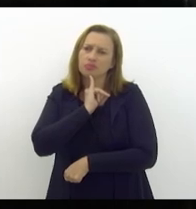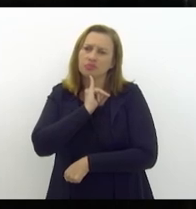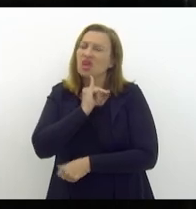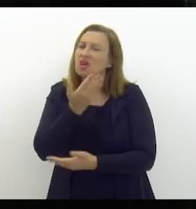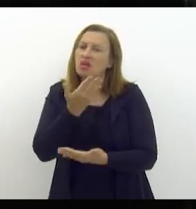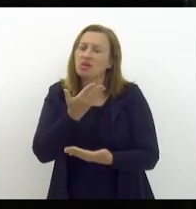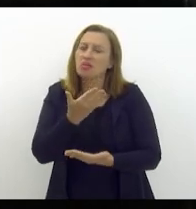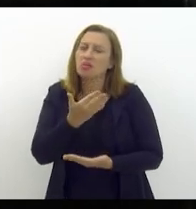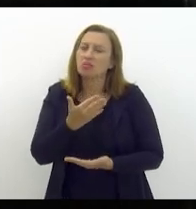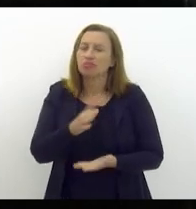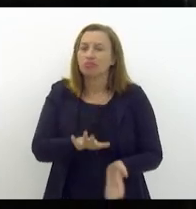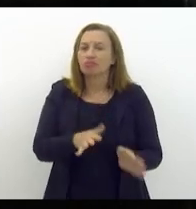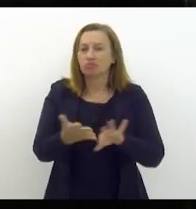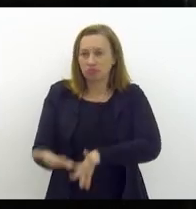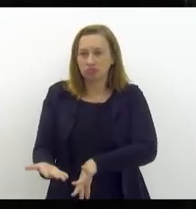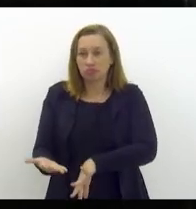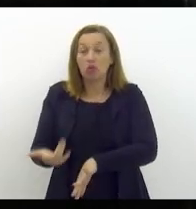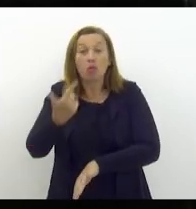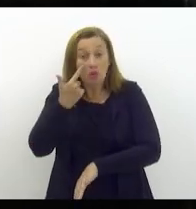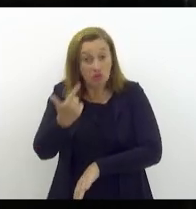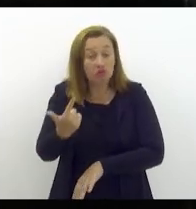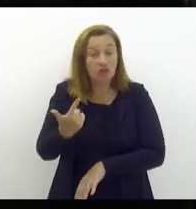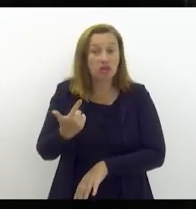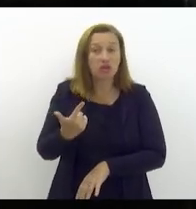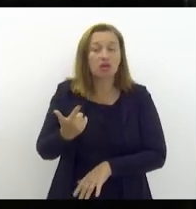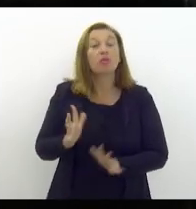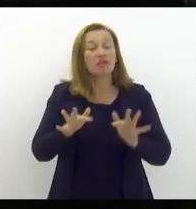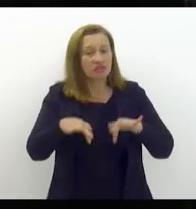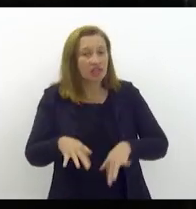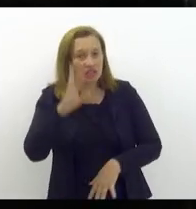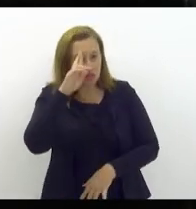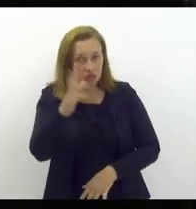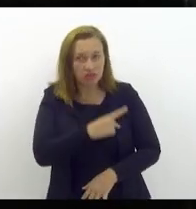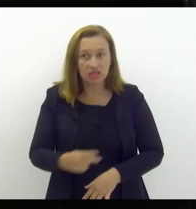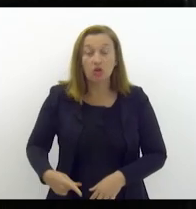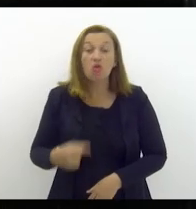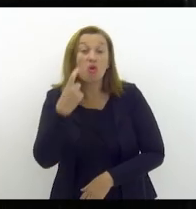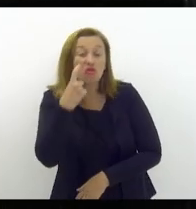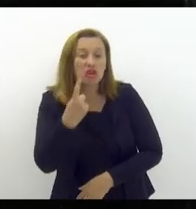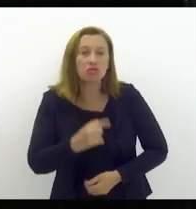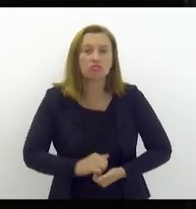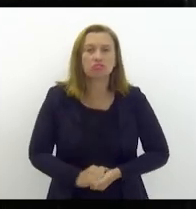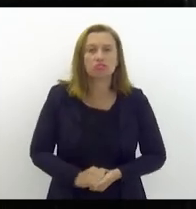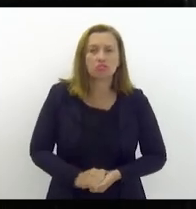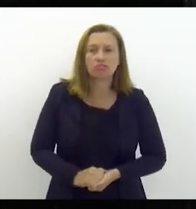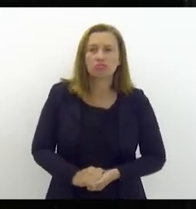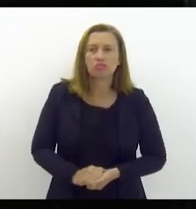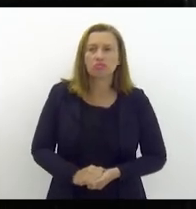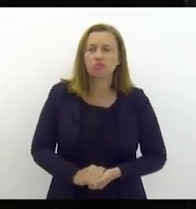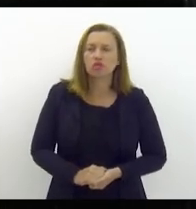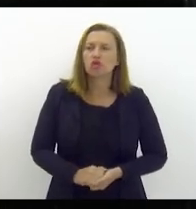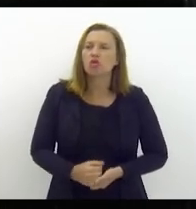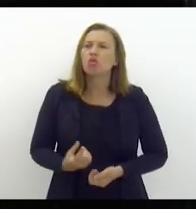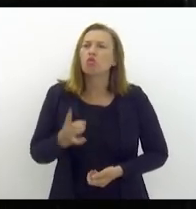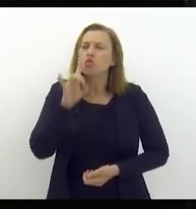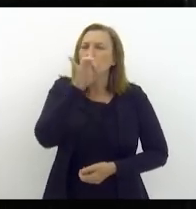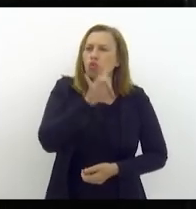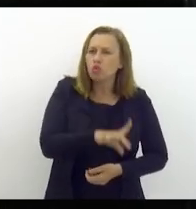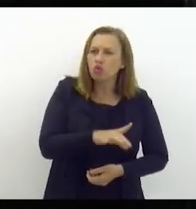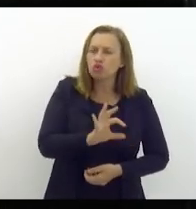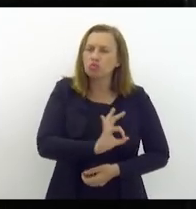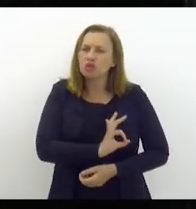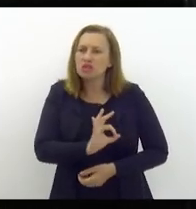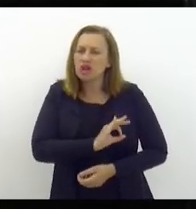perdem suas vidas. Como eu vi, para concluir aqui, senhor presidente, como eu vi, um dos últimos policiais que